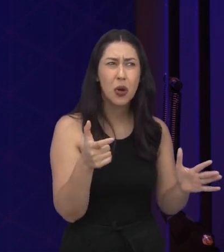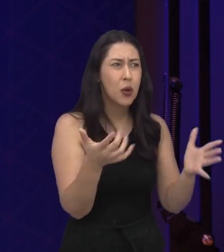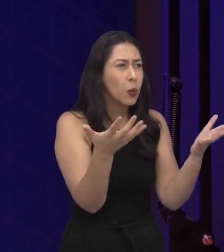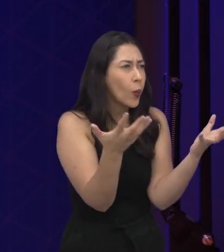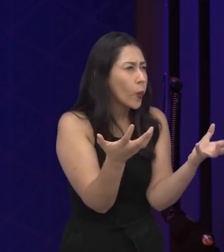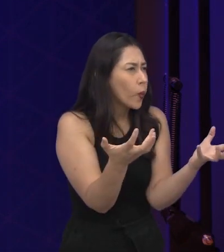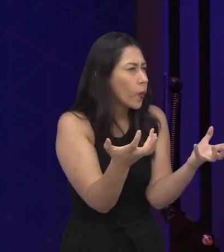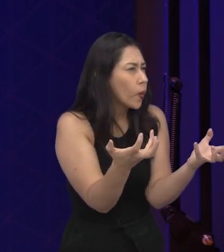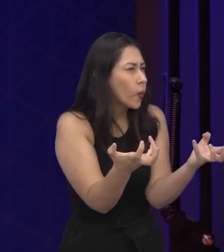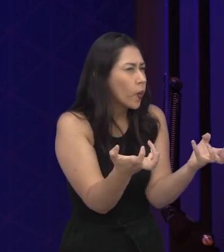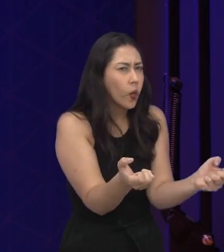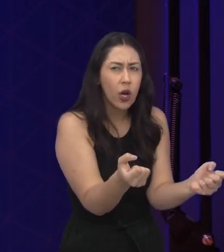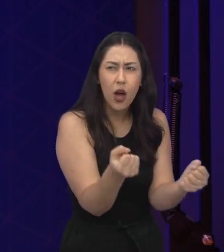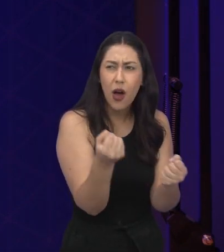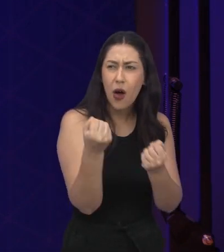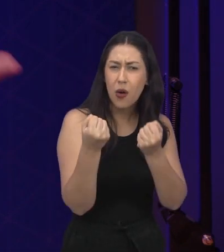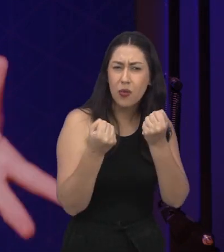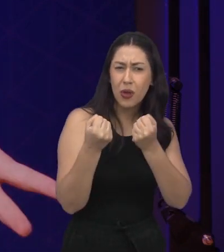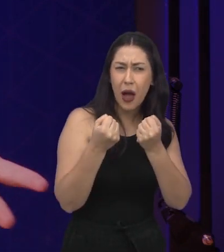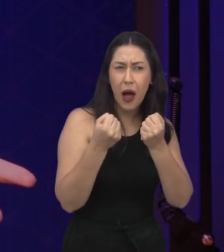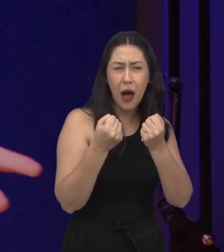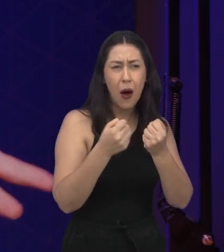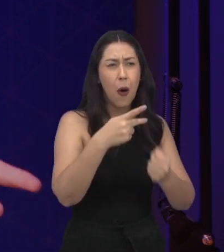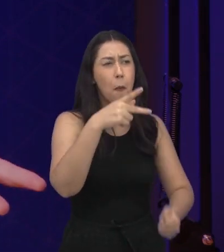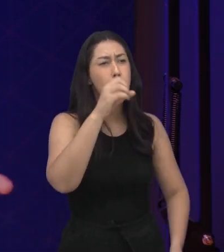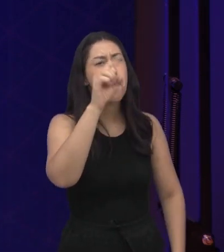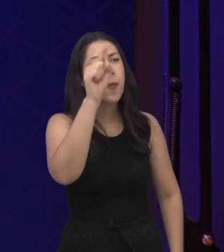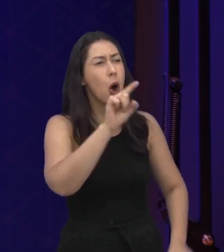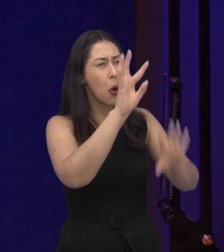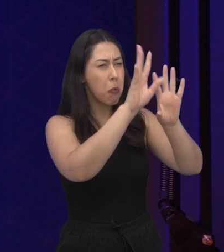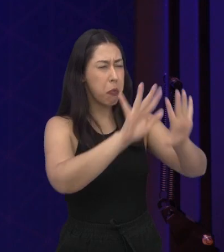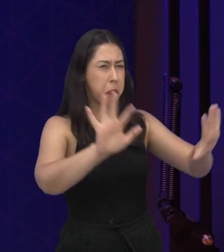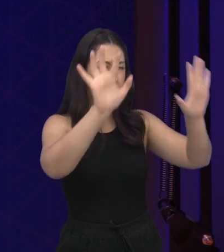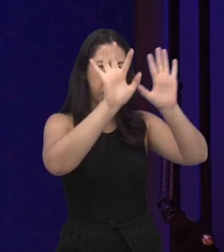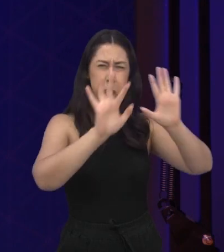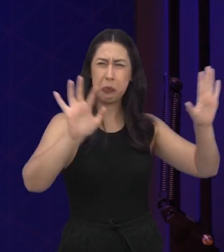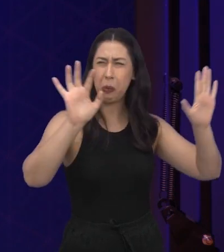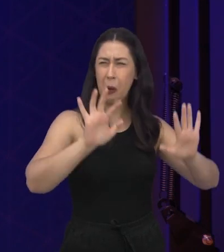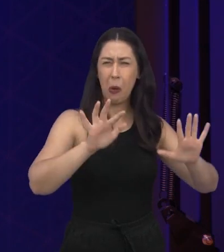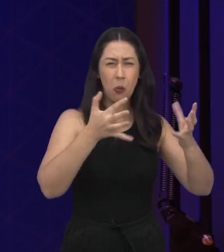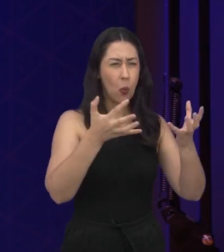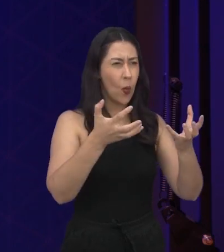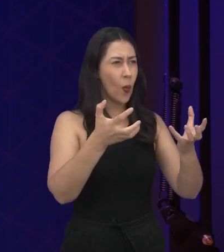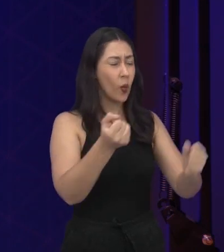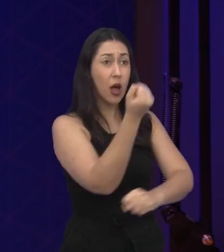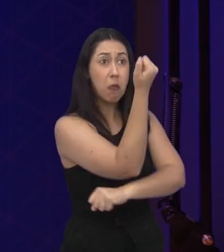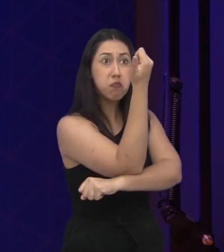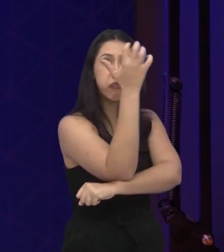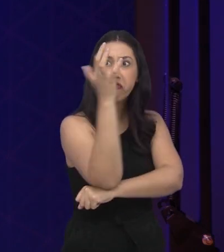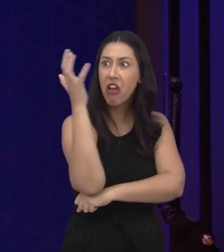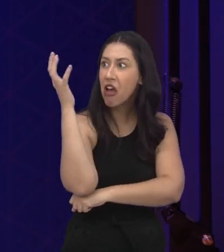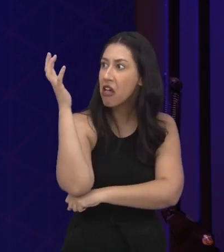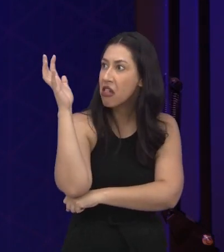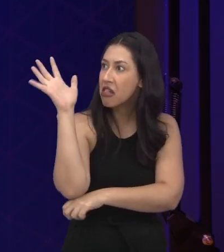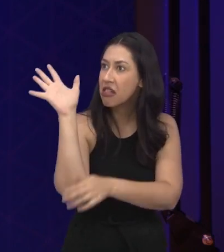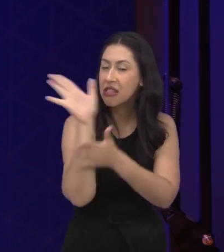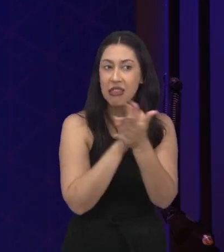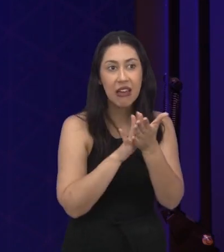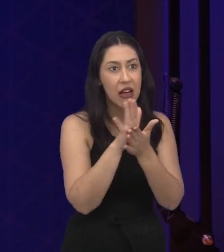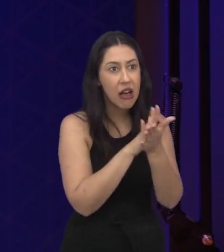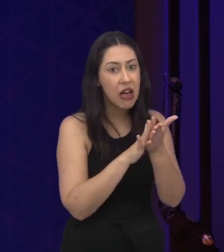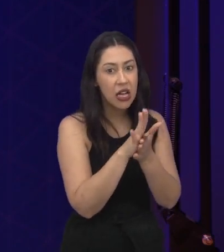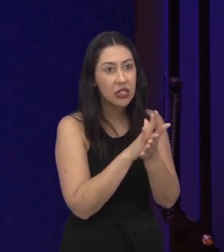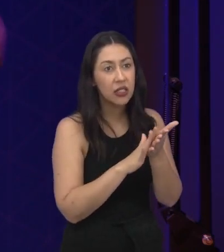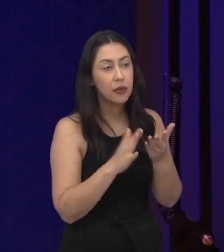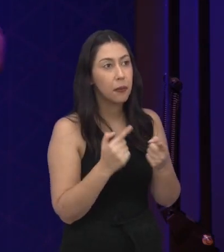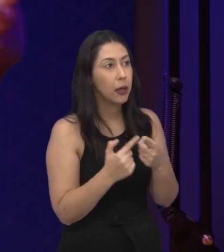deserto e os carros e o pó e a seca e eles não terem, né, nenhum tipo de vegetação que eles